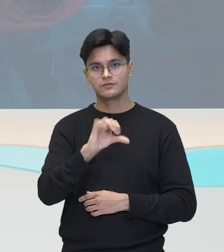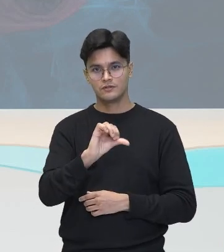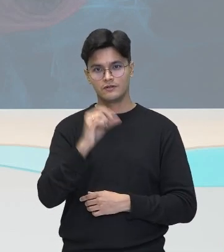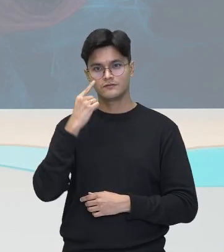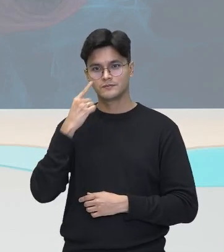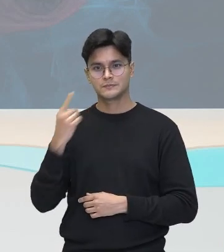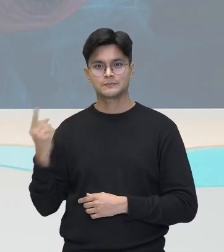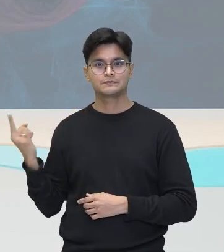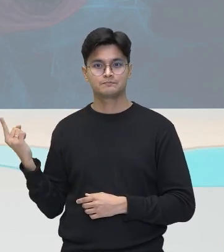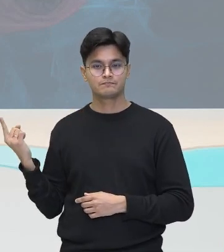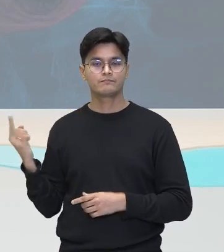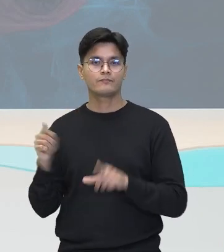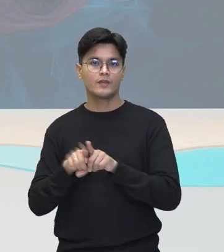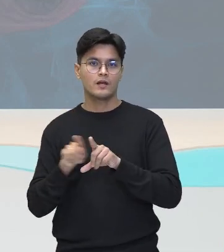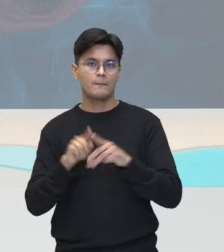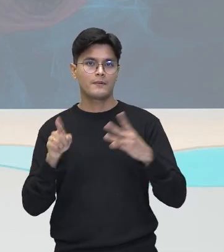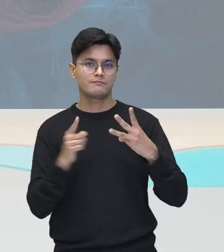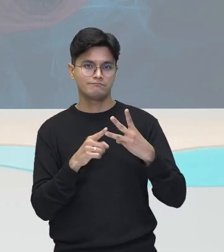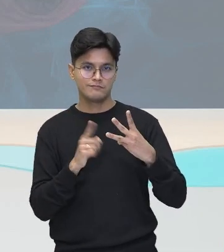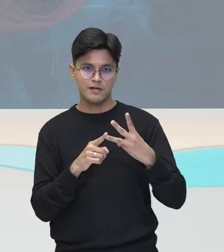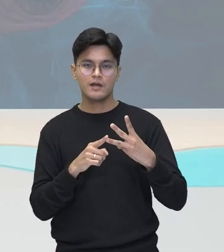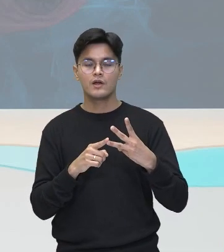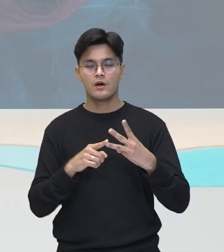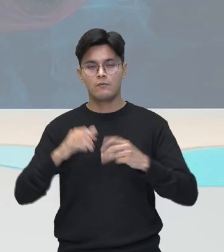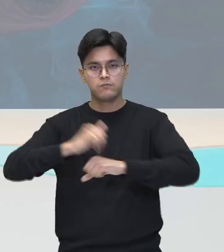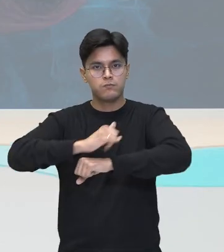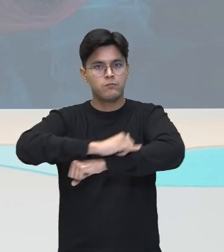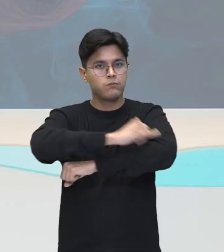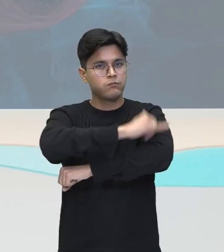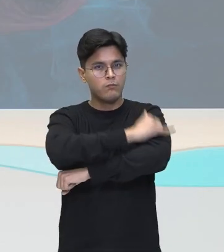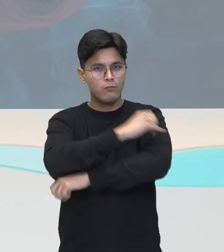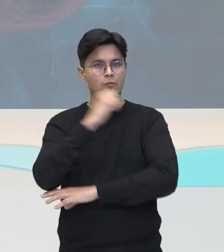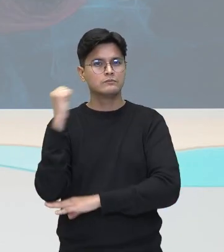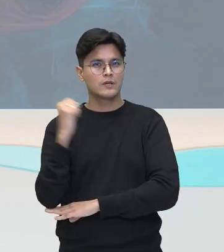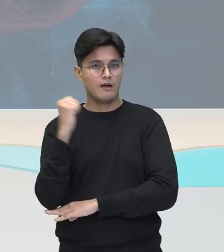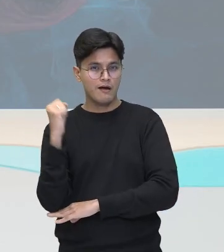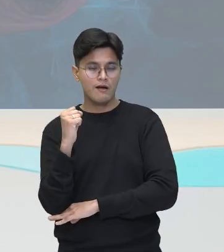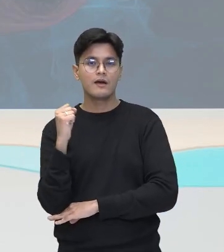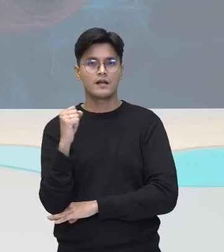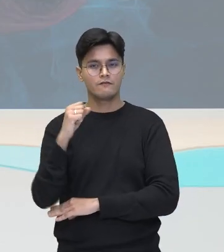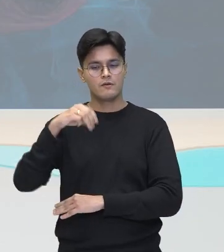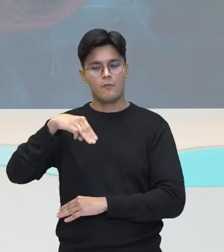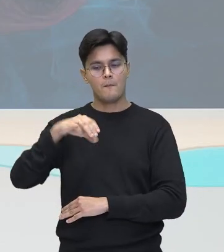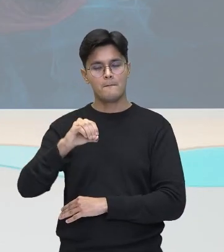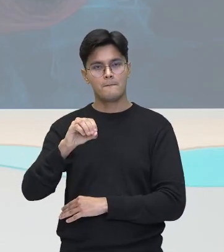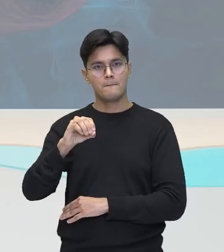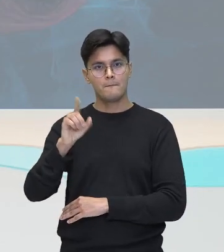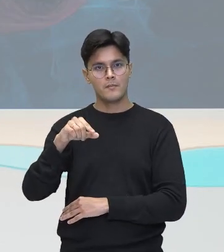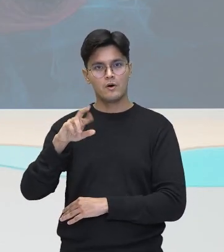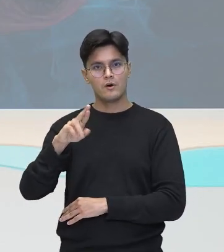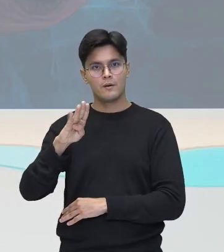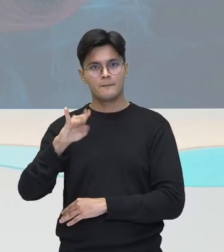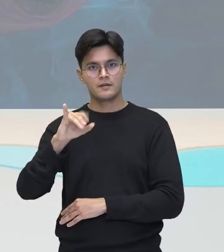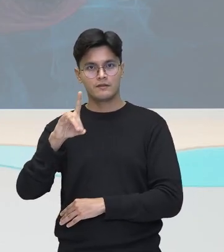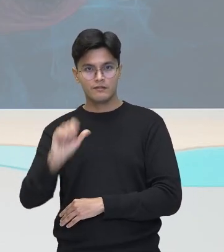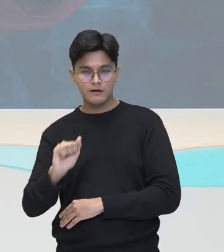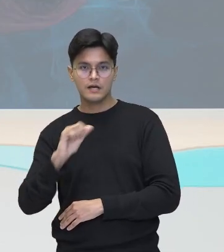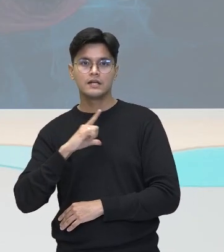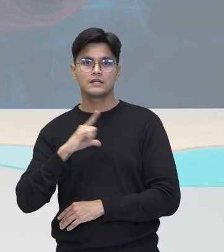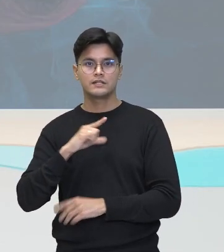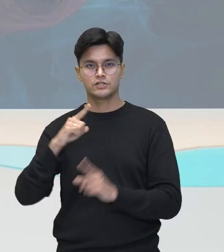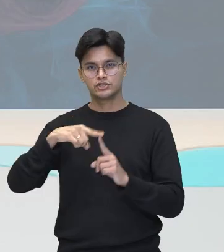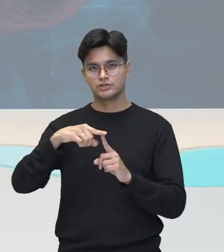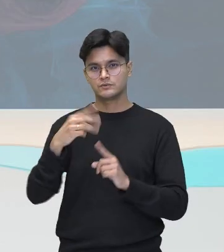39,9. E a obesidade grave, que já é vista como a mórbida, né? É a classe 3, o teu IMC é acima